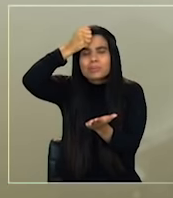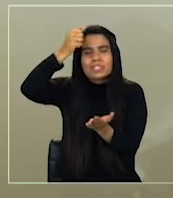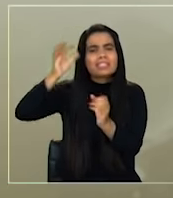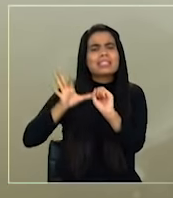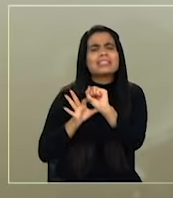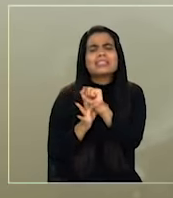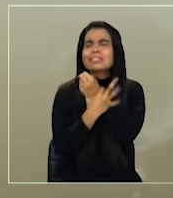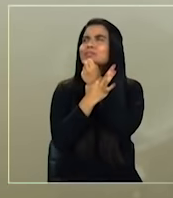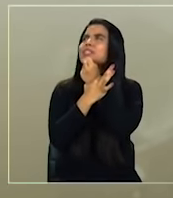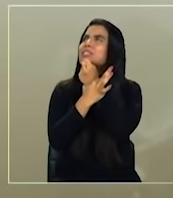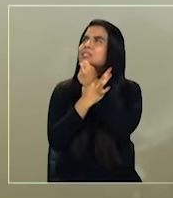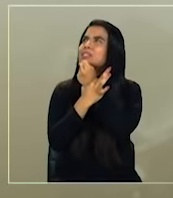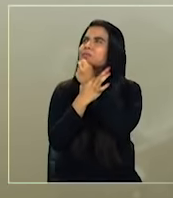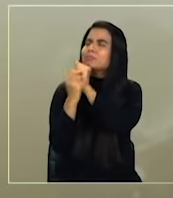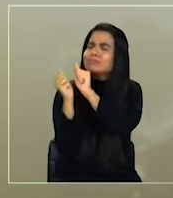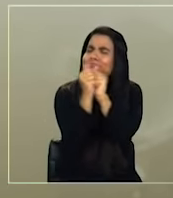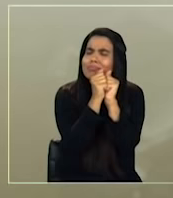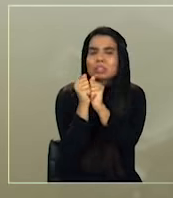não pode dar.